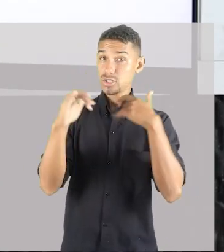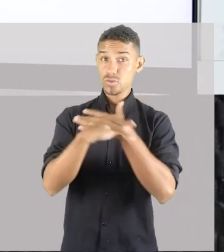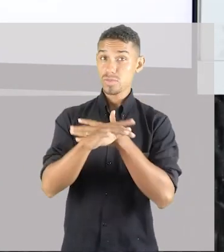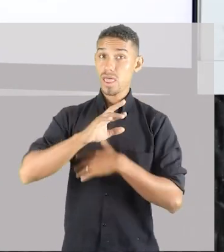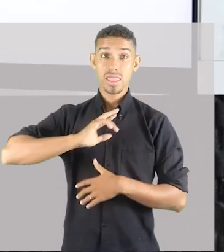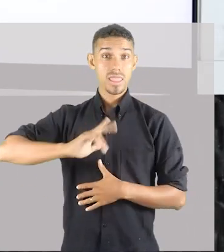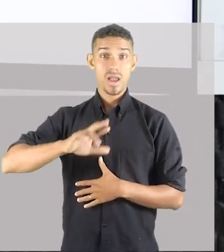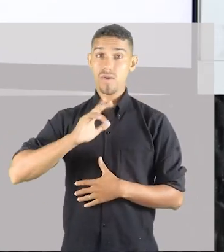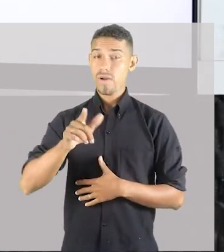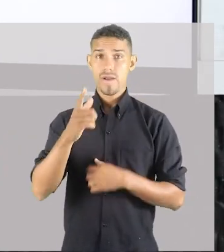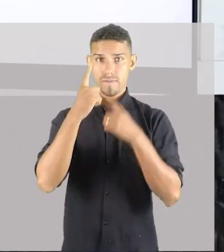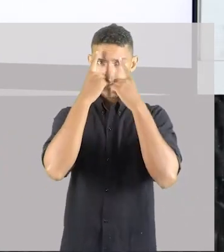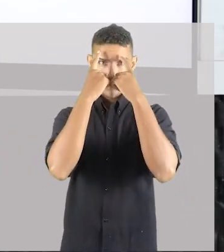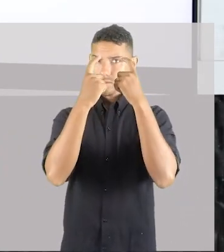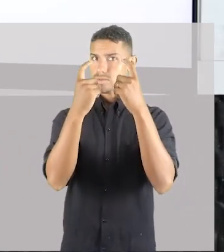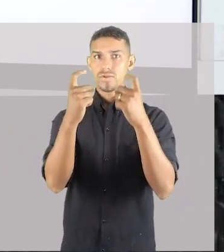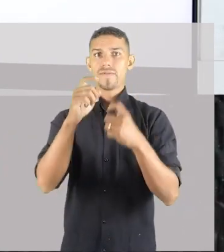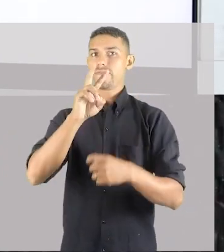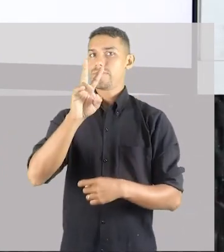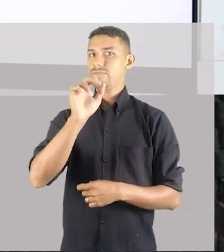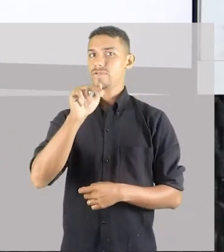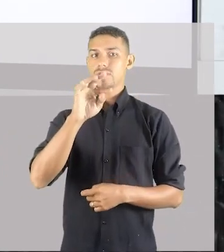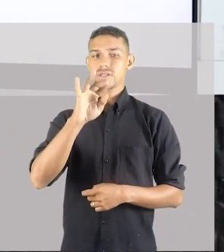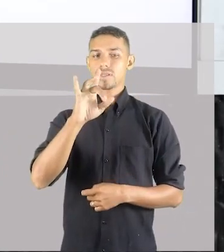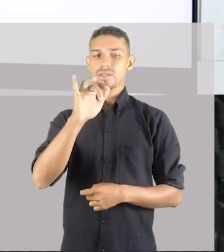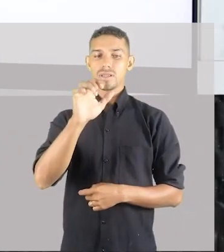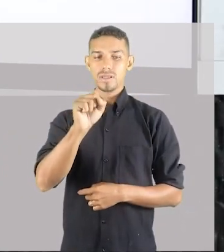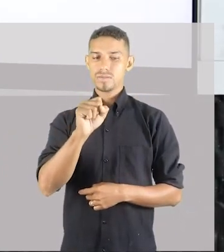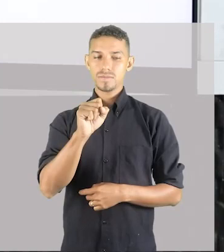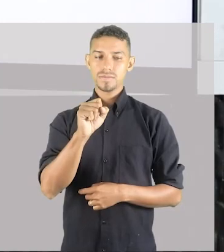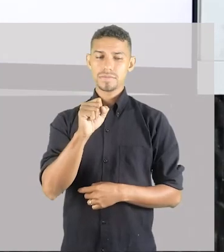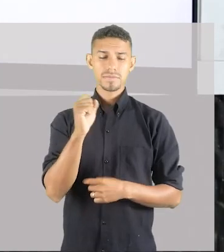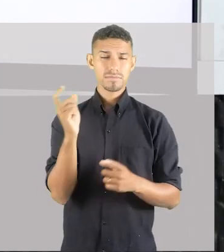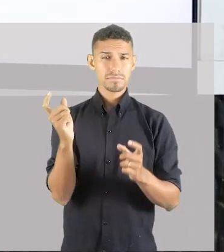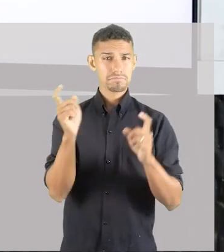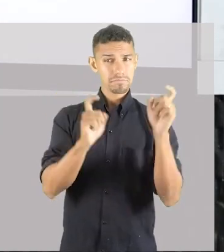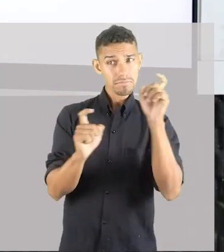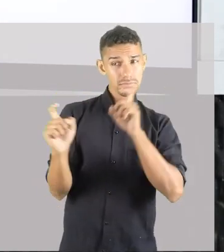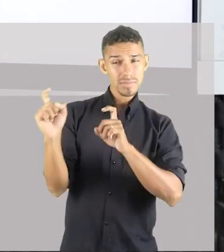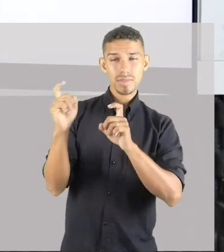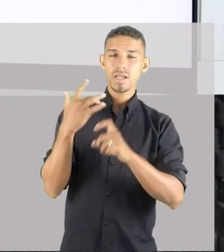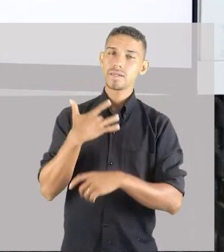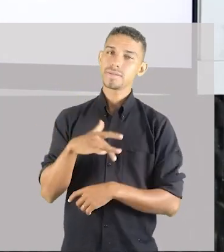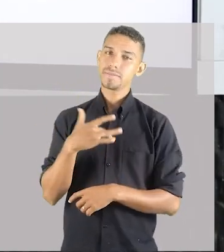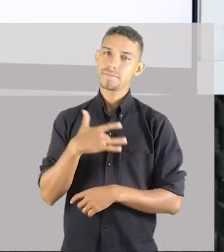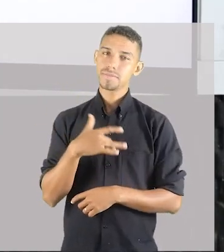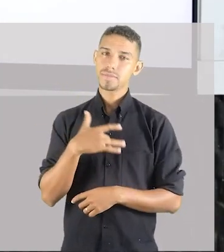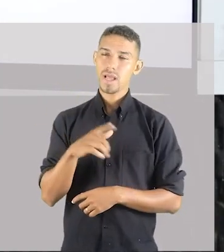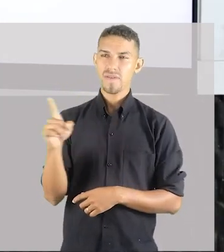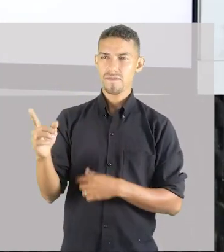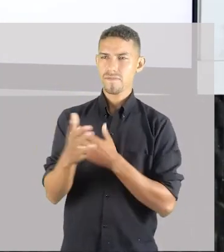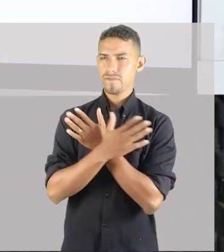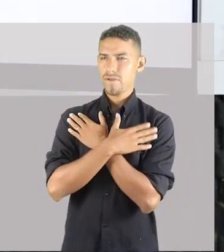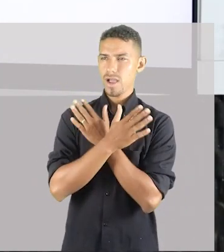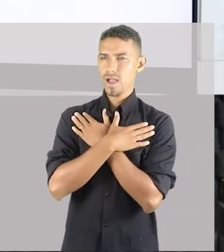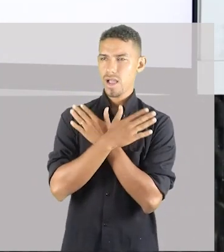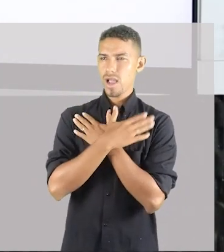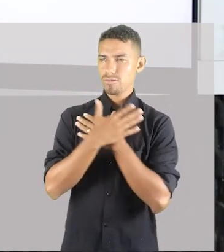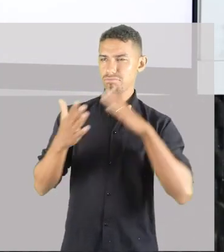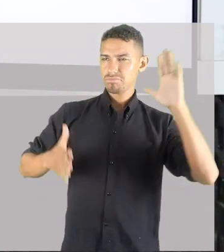é vandalismo e muito menos perdão como algumas pessoas pessoas caracterizam lamentavelmente chama de